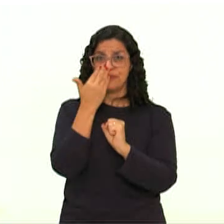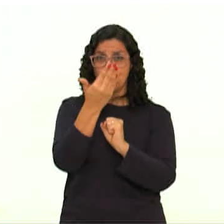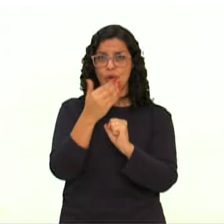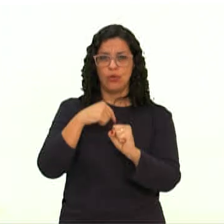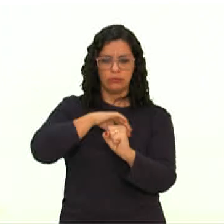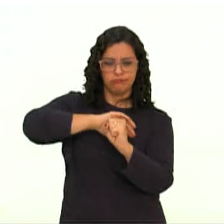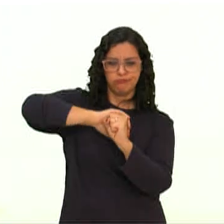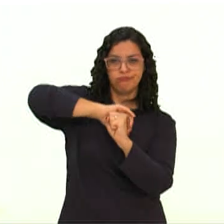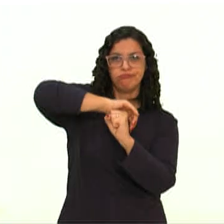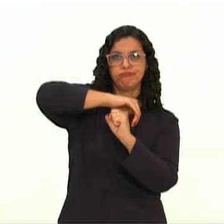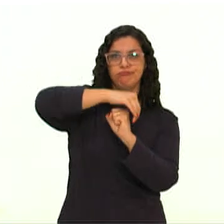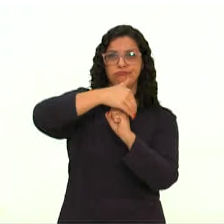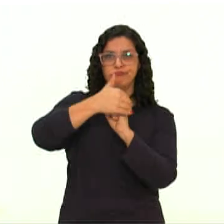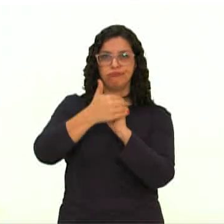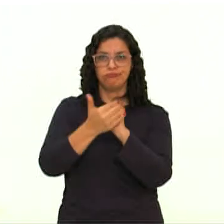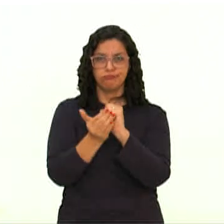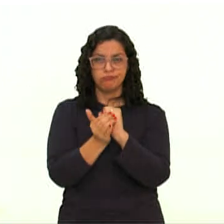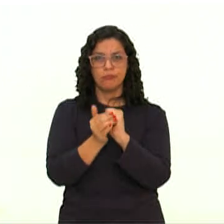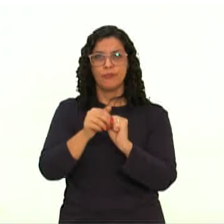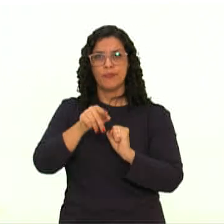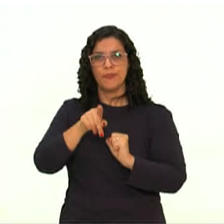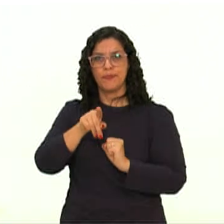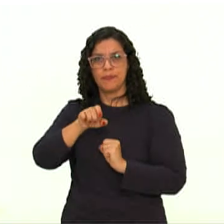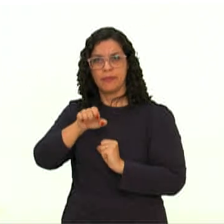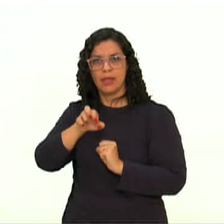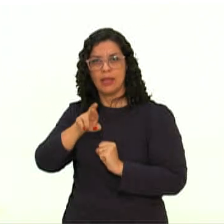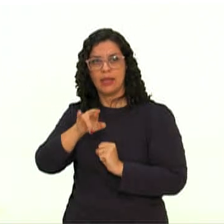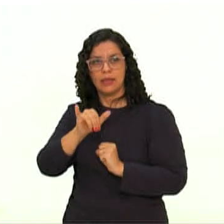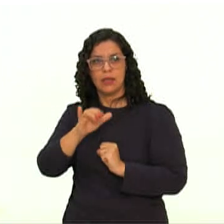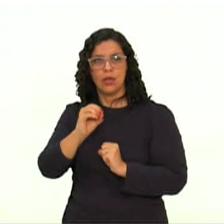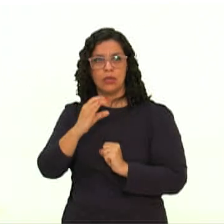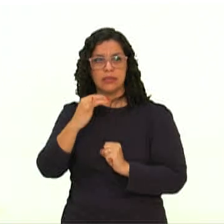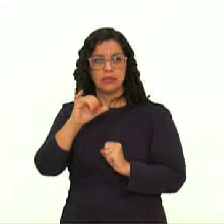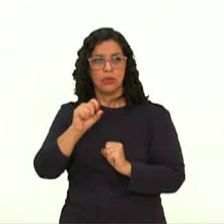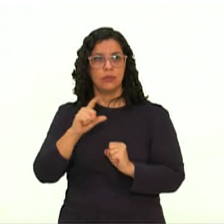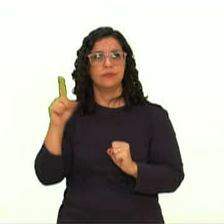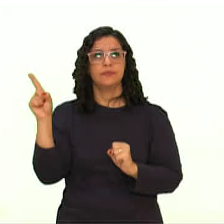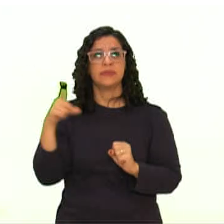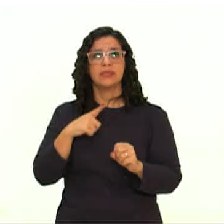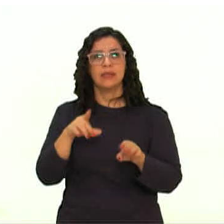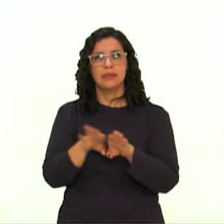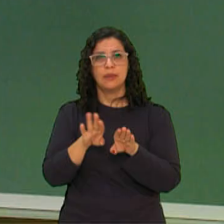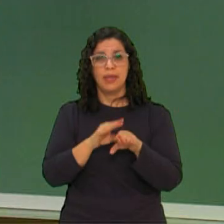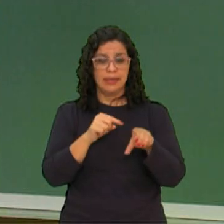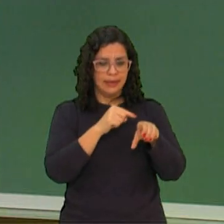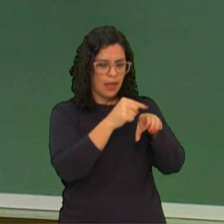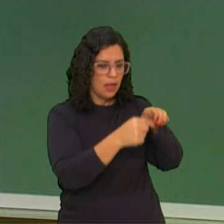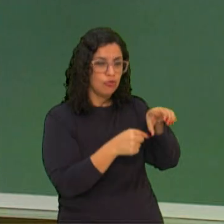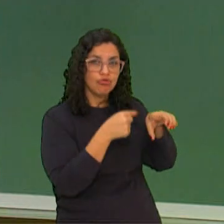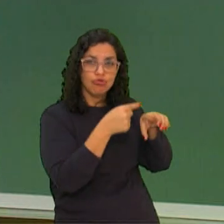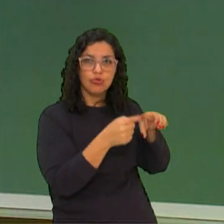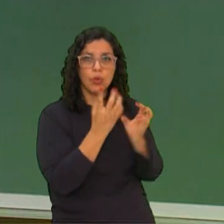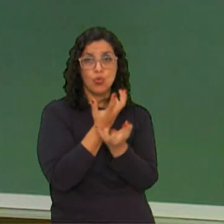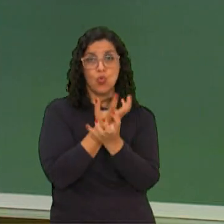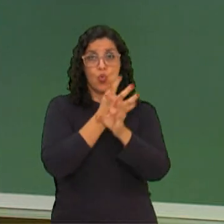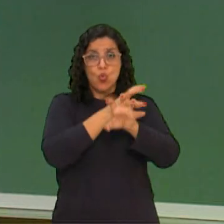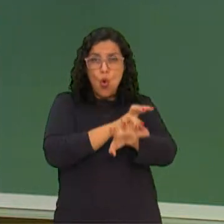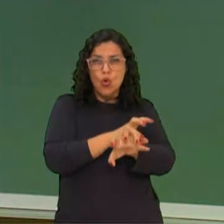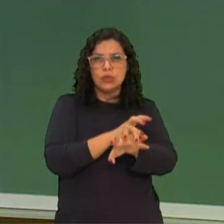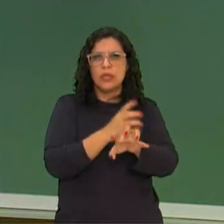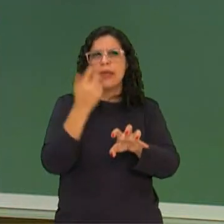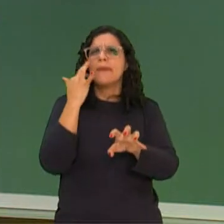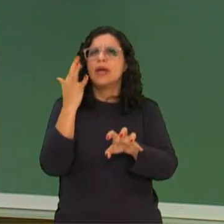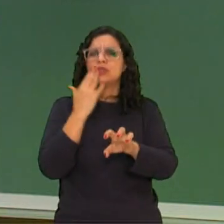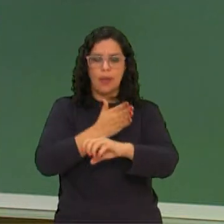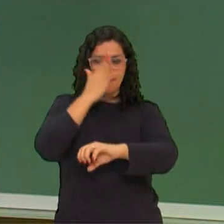osso revestindo, que a gente vai chamar de periósteo, tá? Nós temos ali uma parte interna do osso lá que está em contato